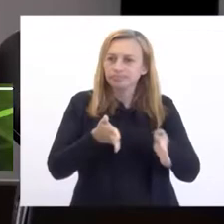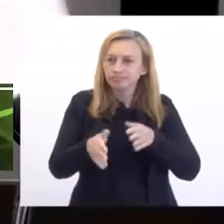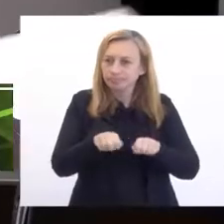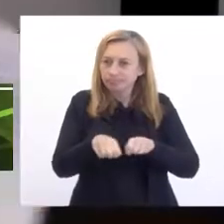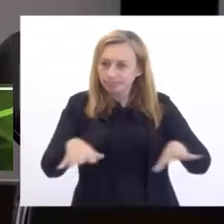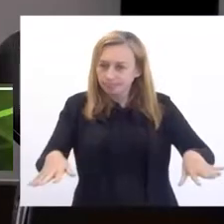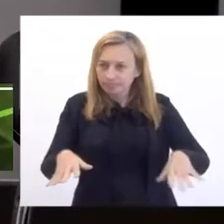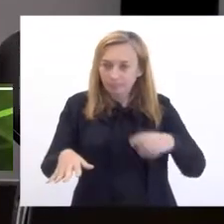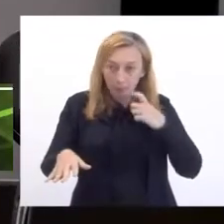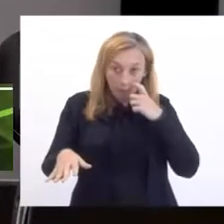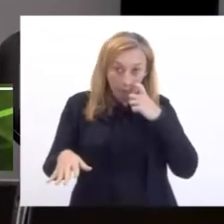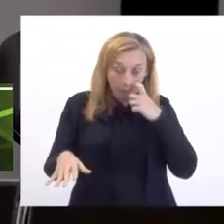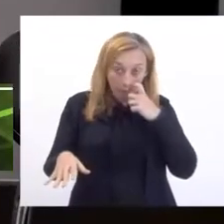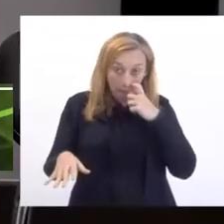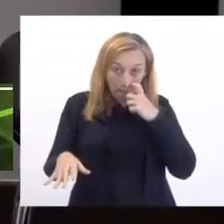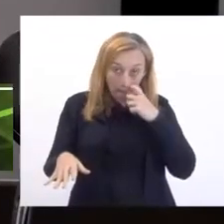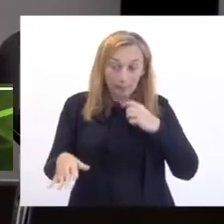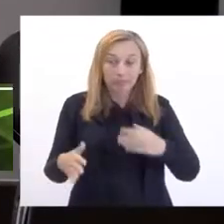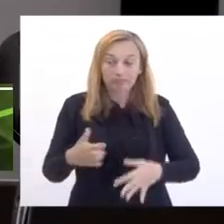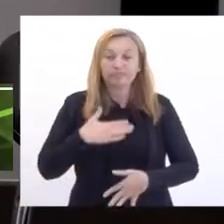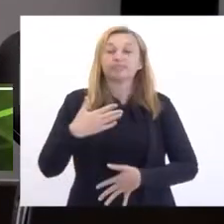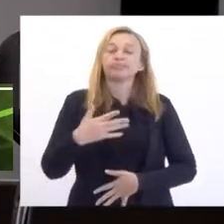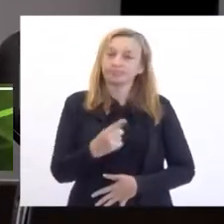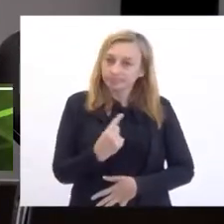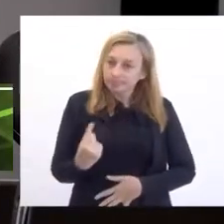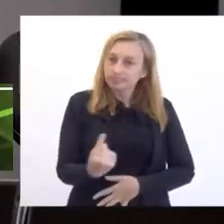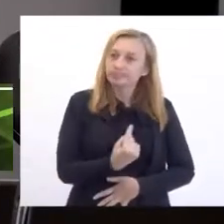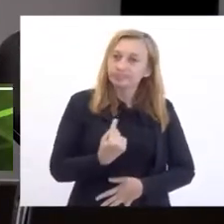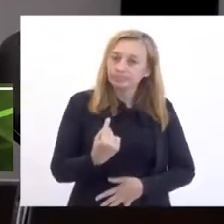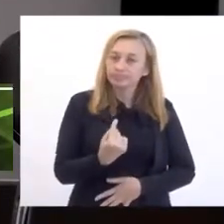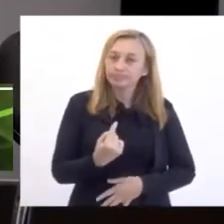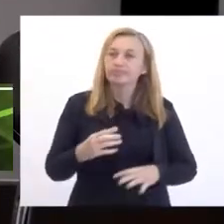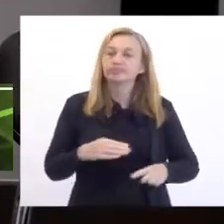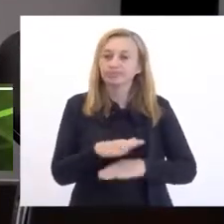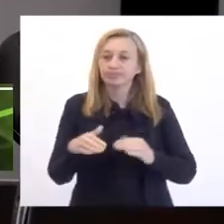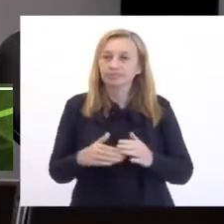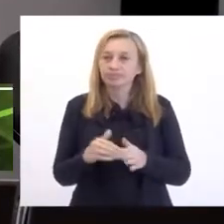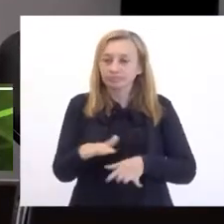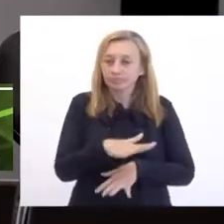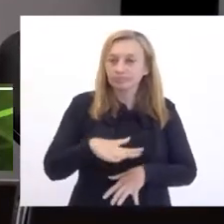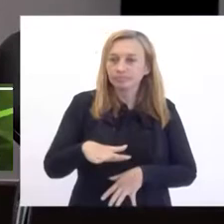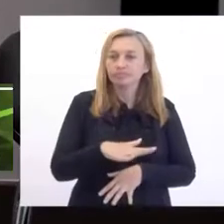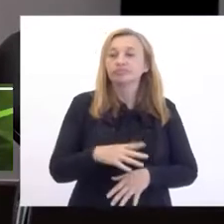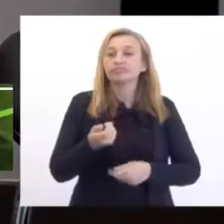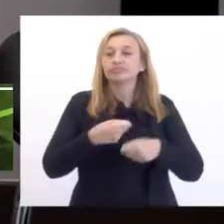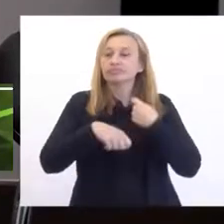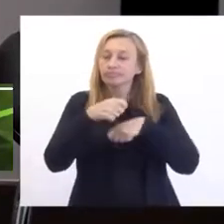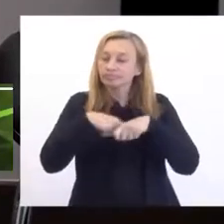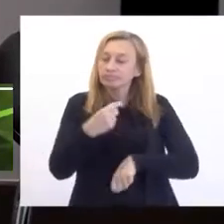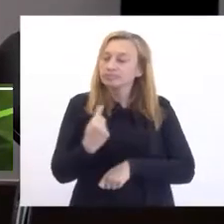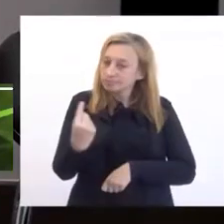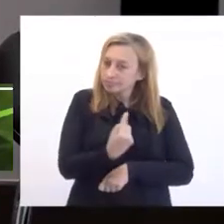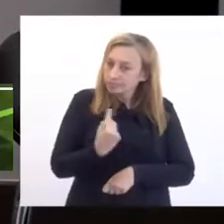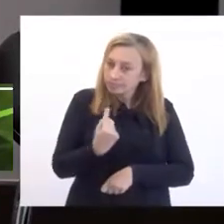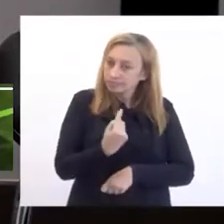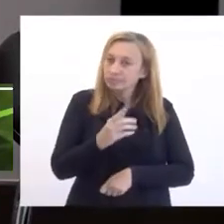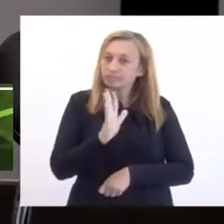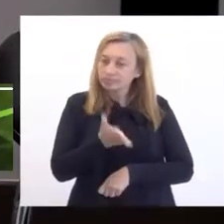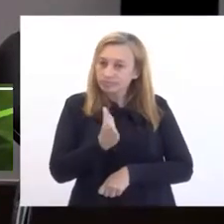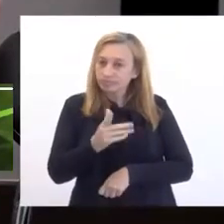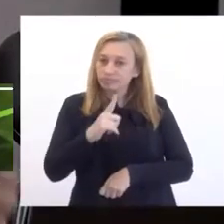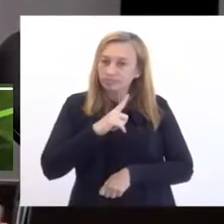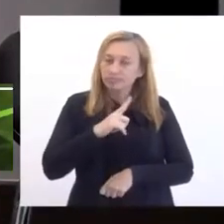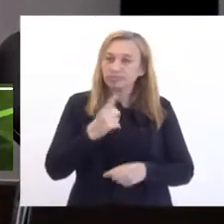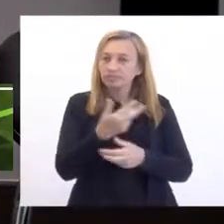pandemia, que nos pegou de surpresa, né, em todos os setores. Então, a economia, nossa economia, que já enfrentava